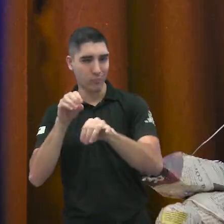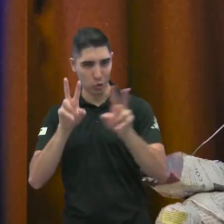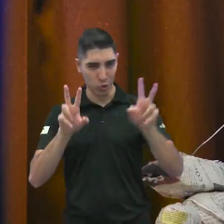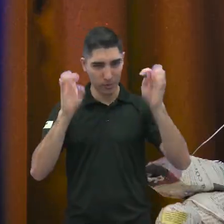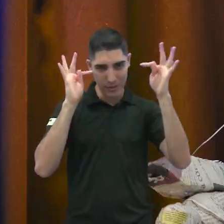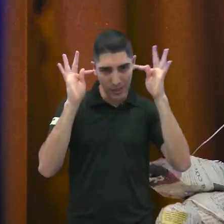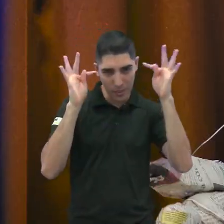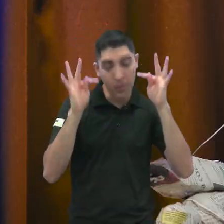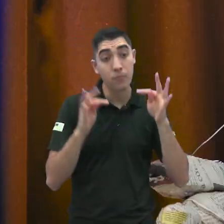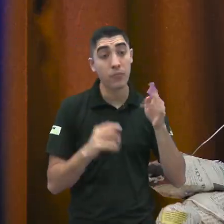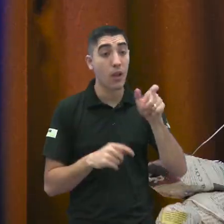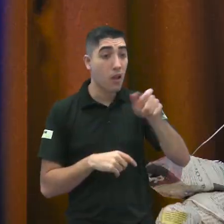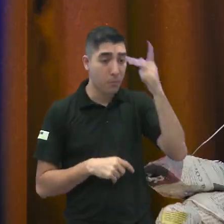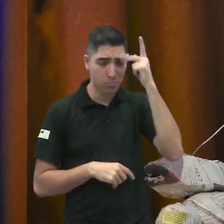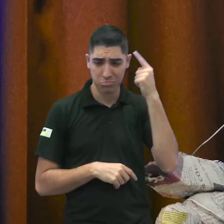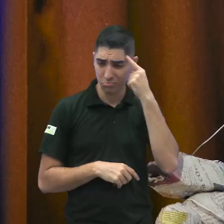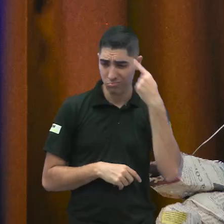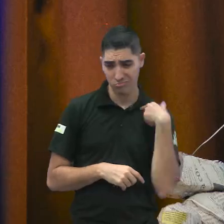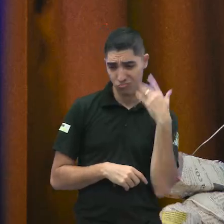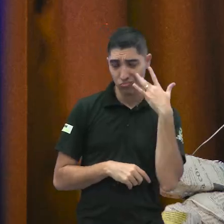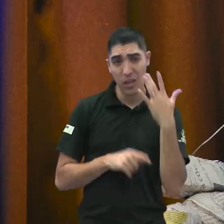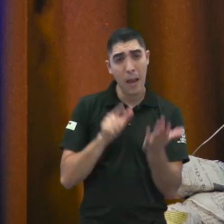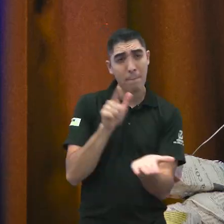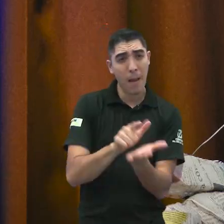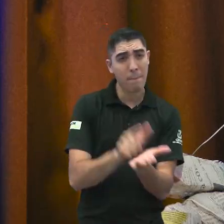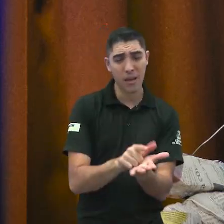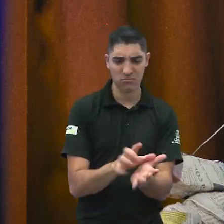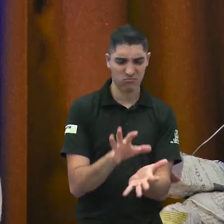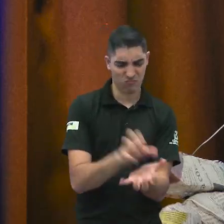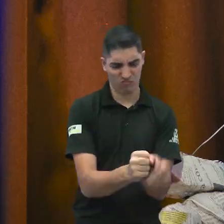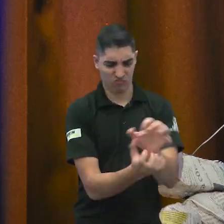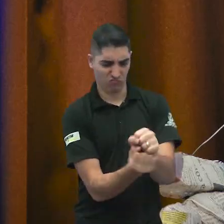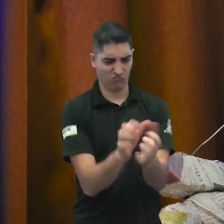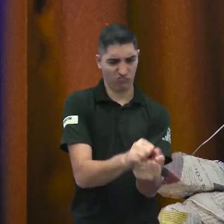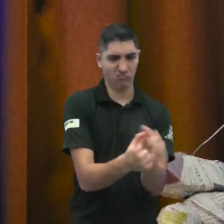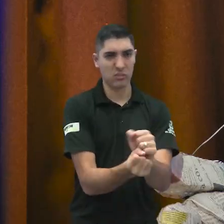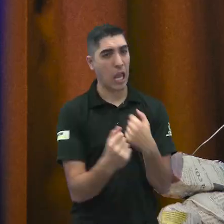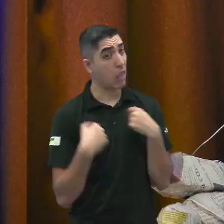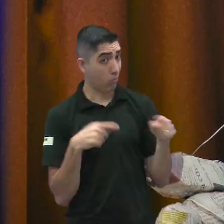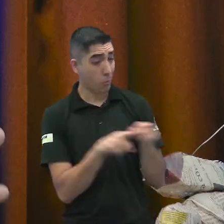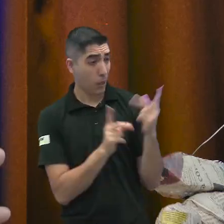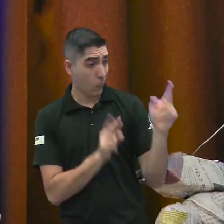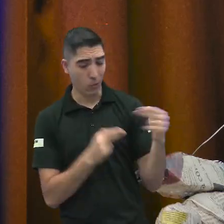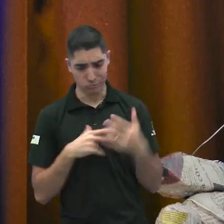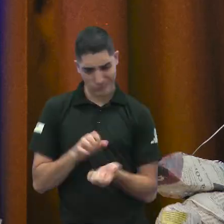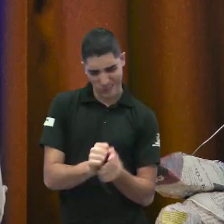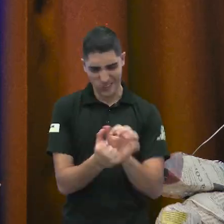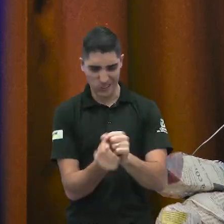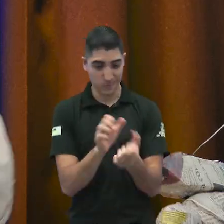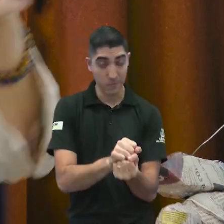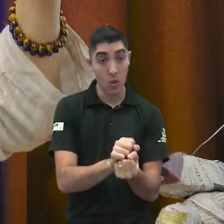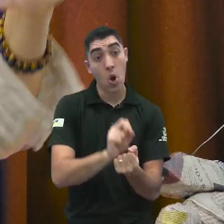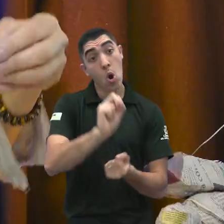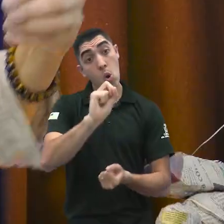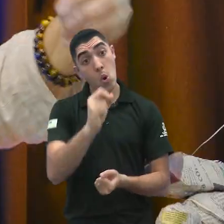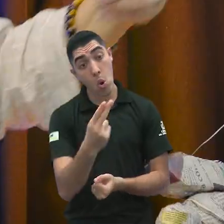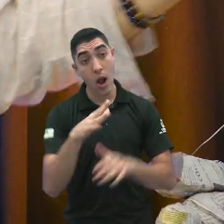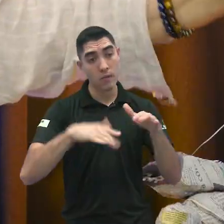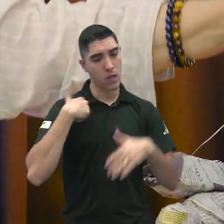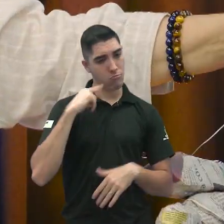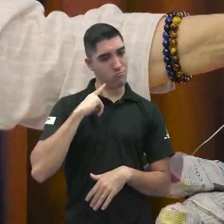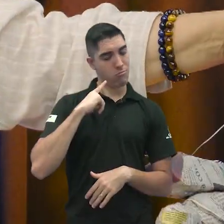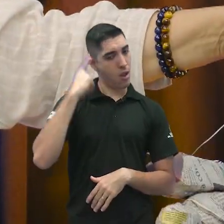terapêuticas, né? Isso é assim, a pessoa não sabe o que fazer, ela começa a amassar o papel e eu também começo a amassar o papel e vai sair algo. Ou eu tenho